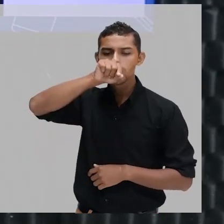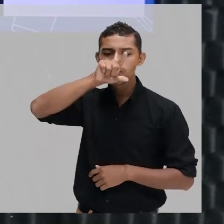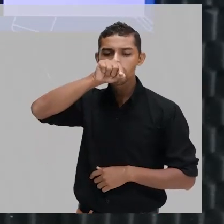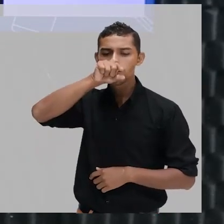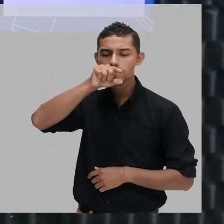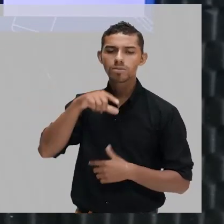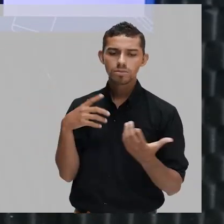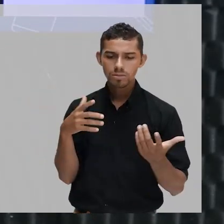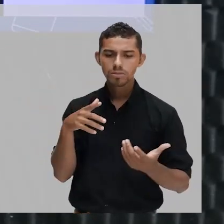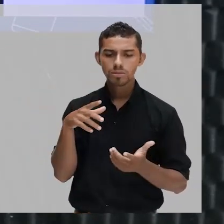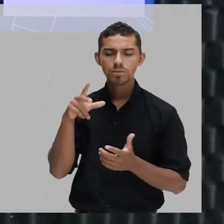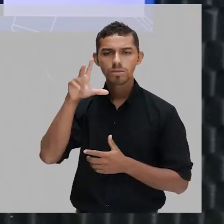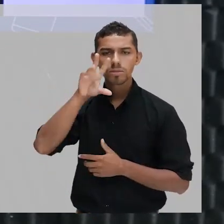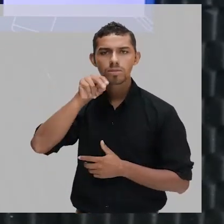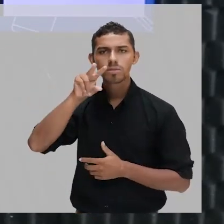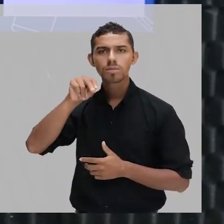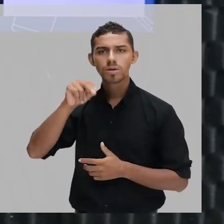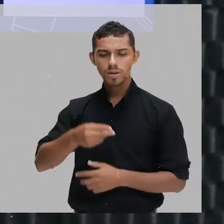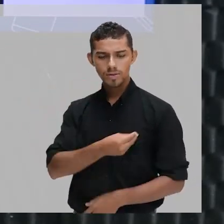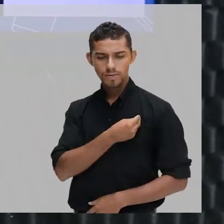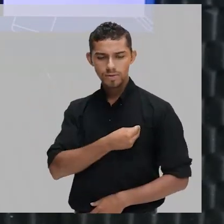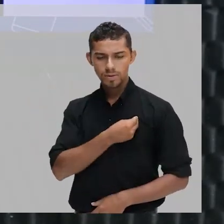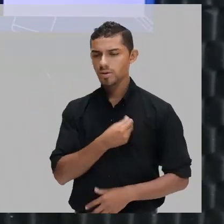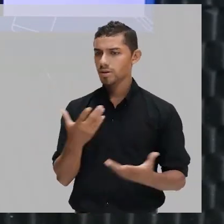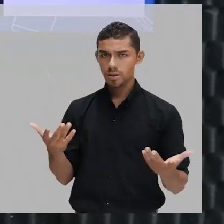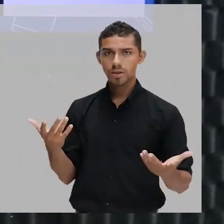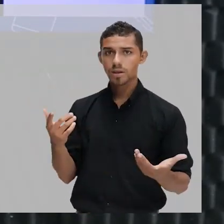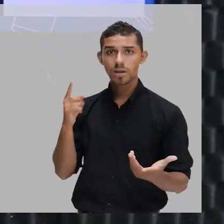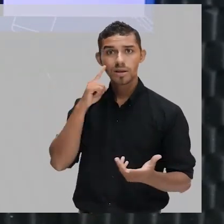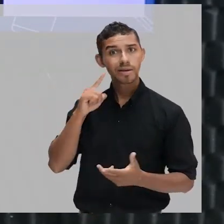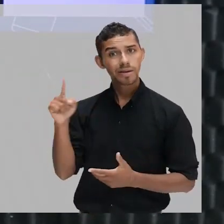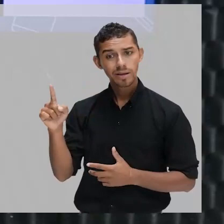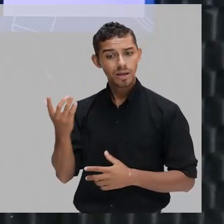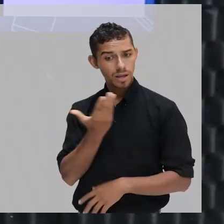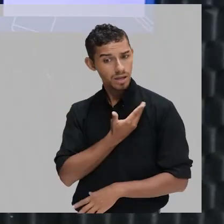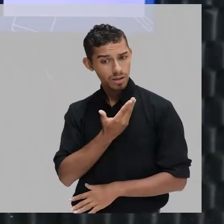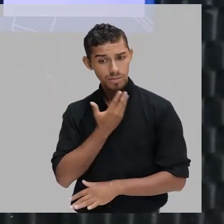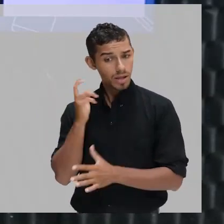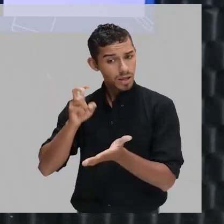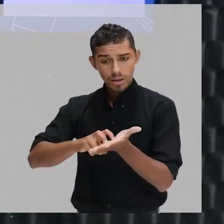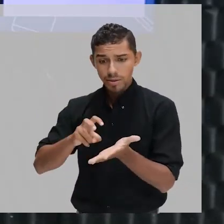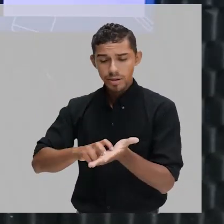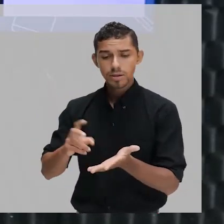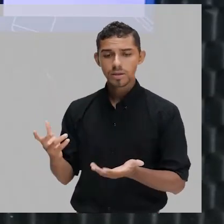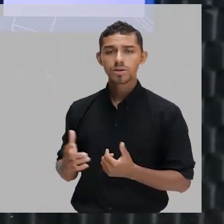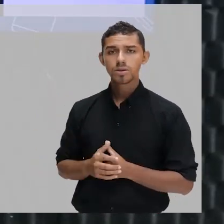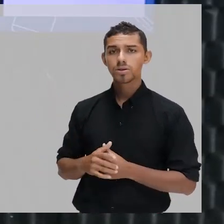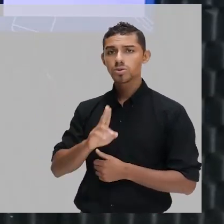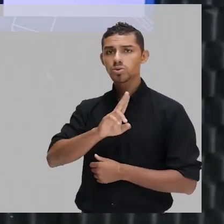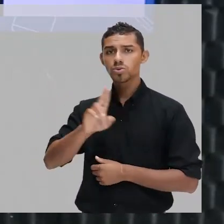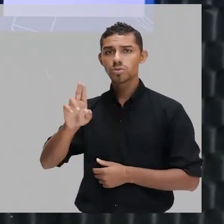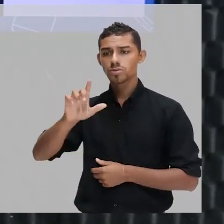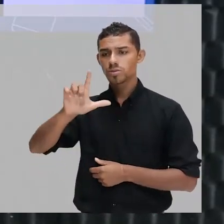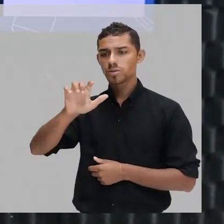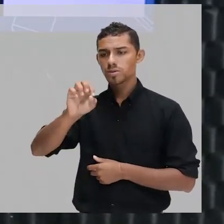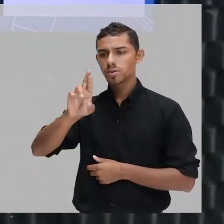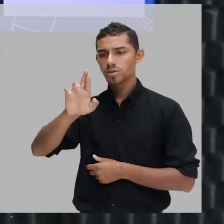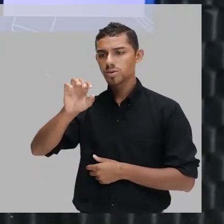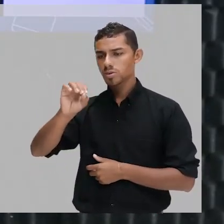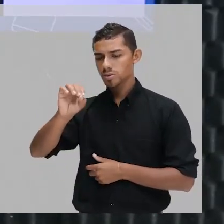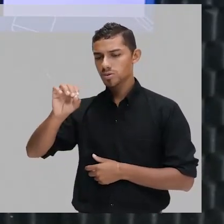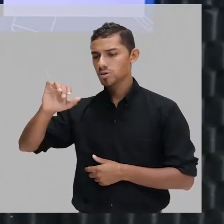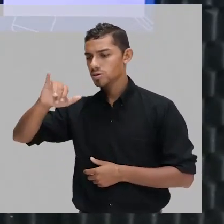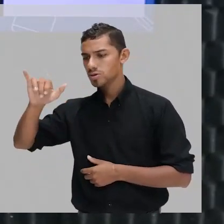de manipulação, de animação, que ganhou vida e era praticamente o parceiro da gente durante as manhãs, o famoso Louro José, né? O animador,